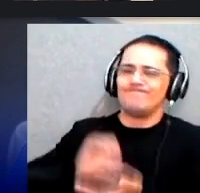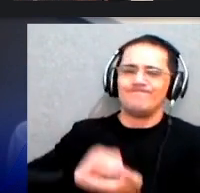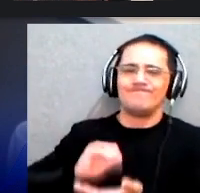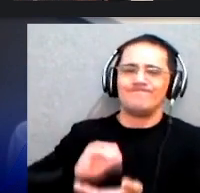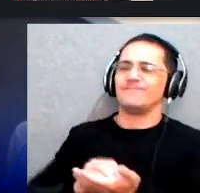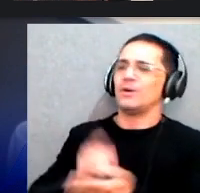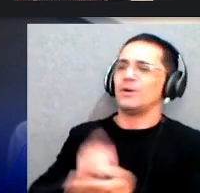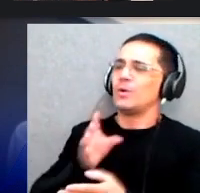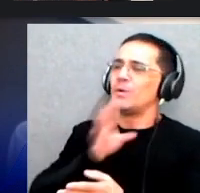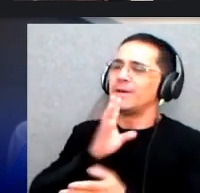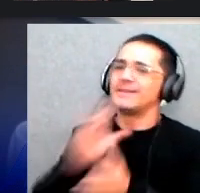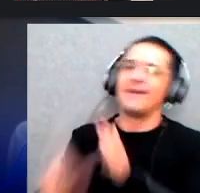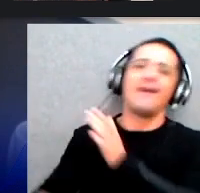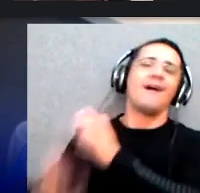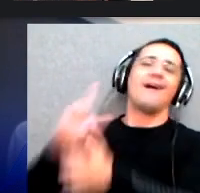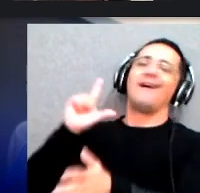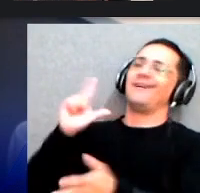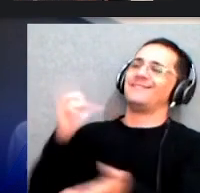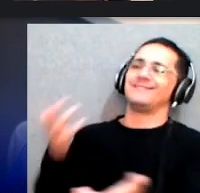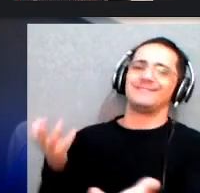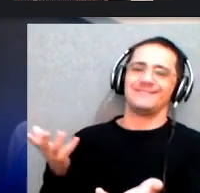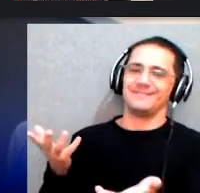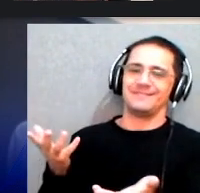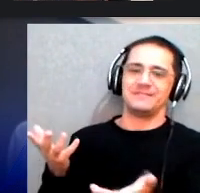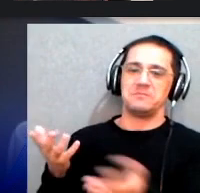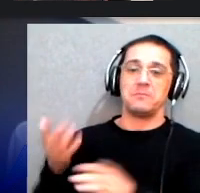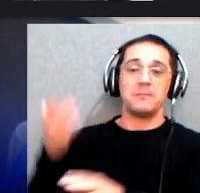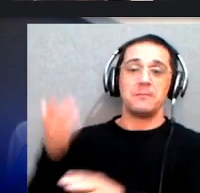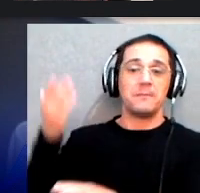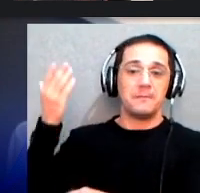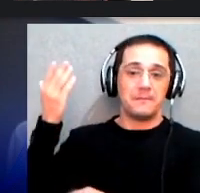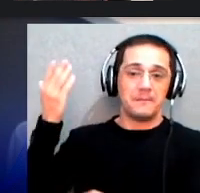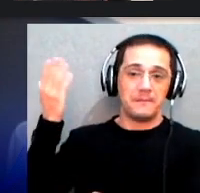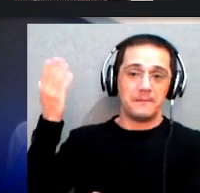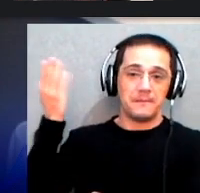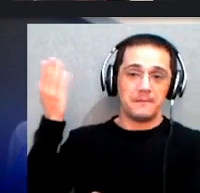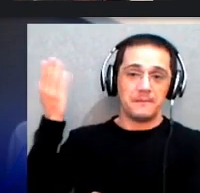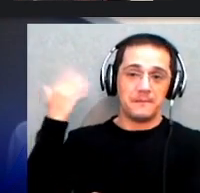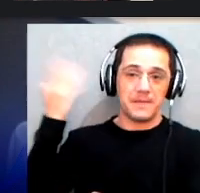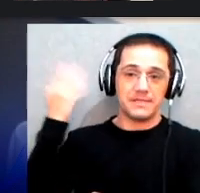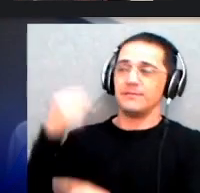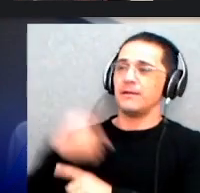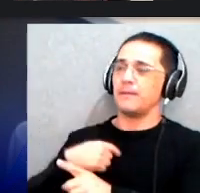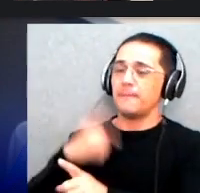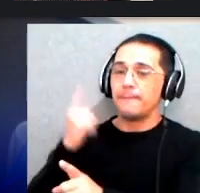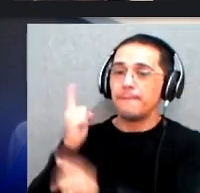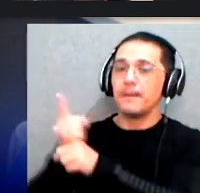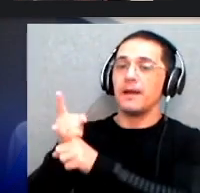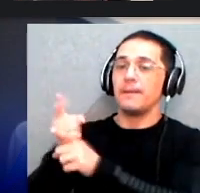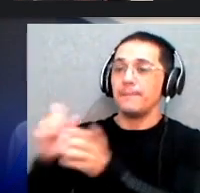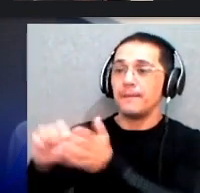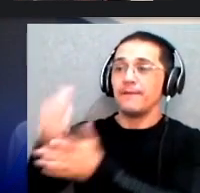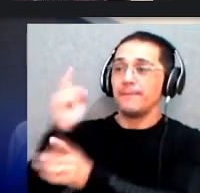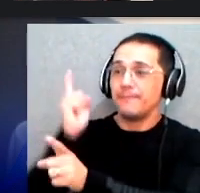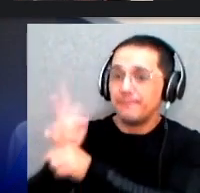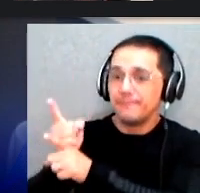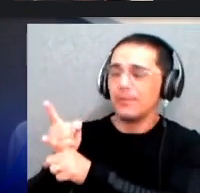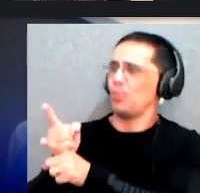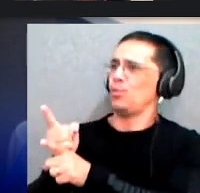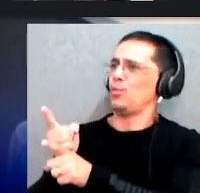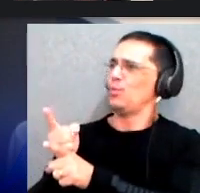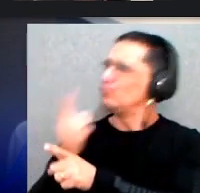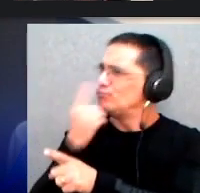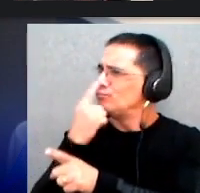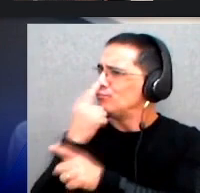isso, porque assim que a gente se conheceu foi uma verdadeira honra ver tantas afinidades que a gente tinha em comum. A